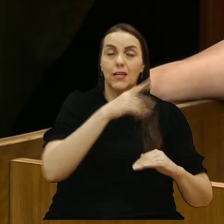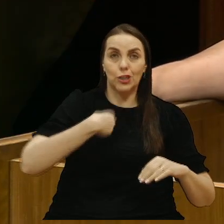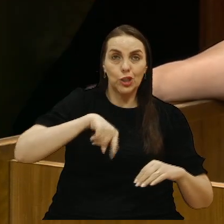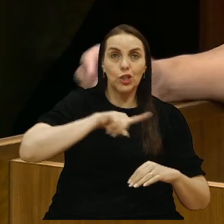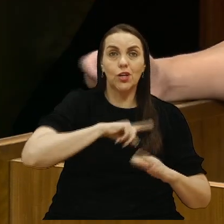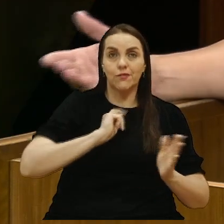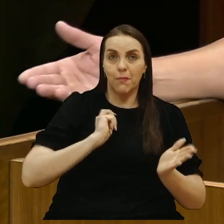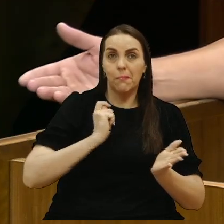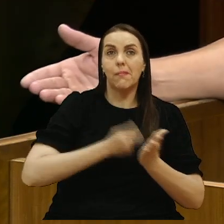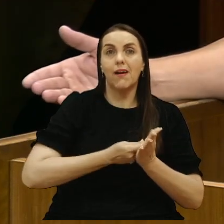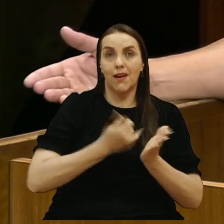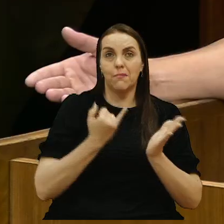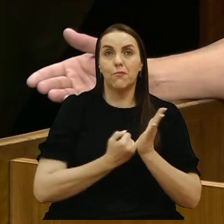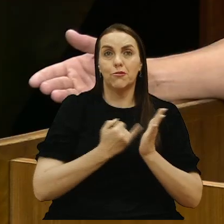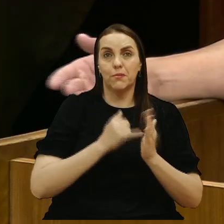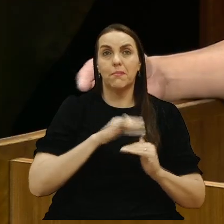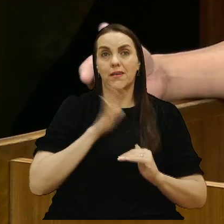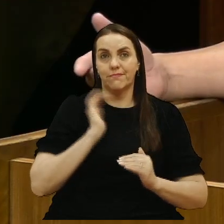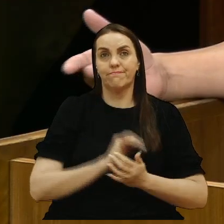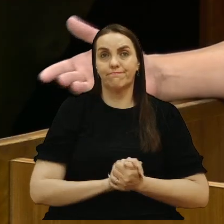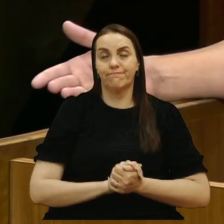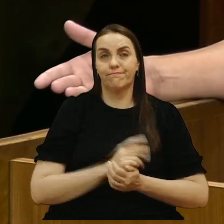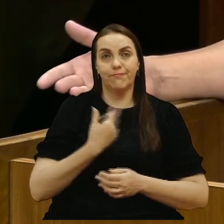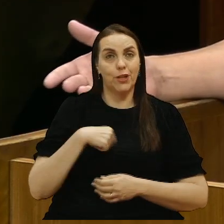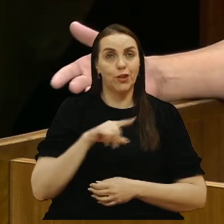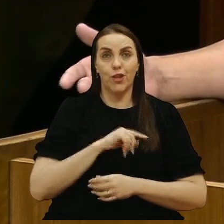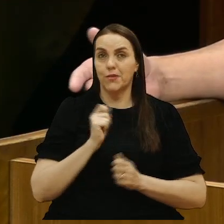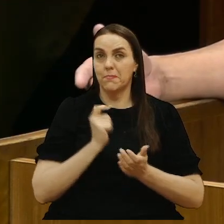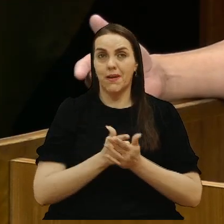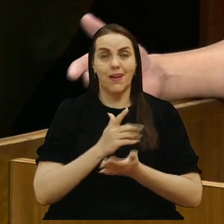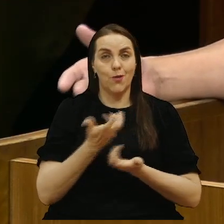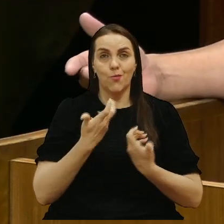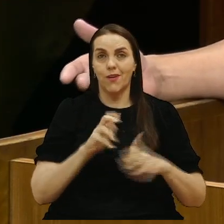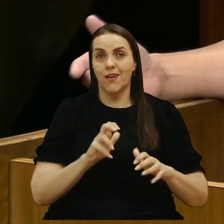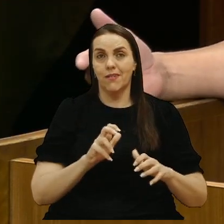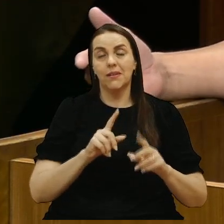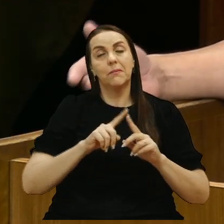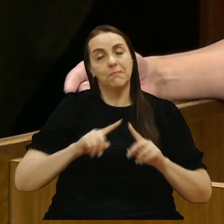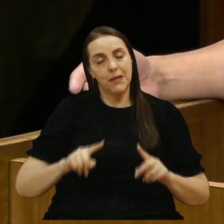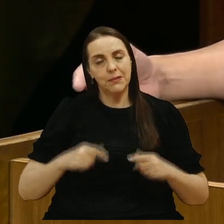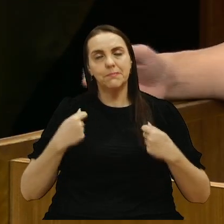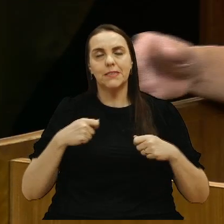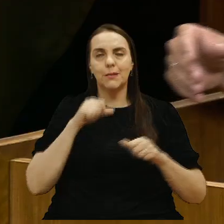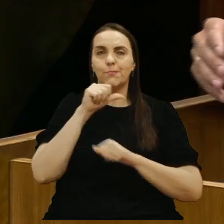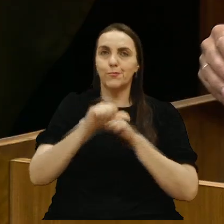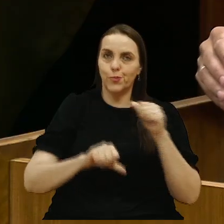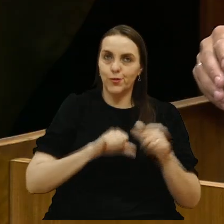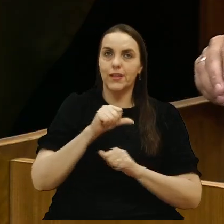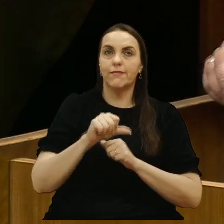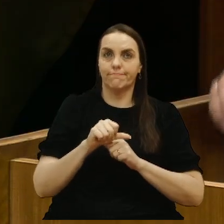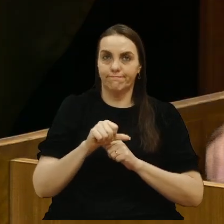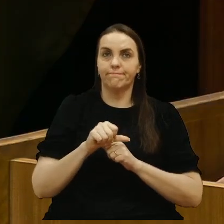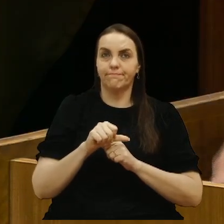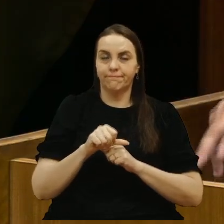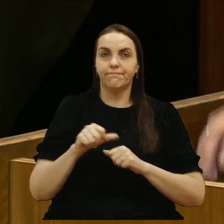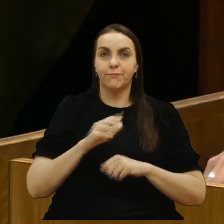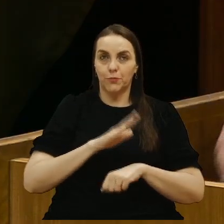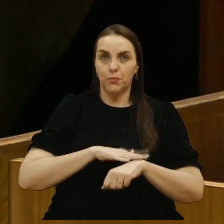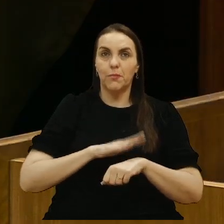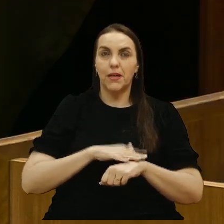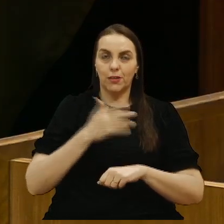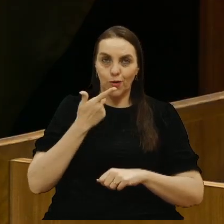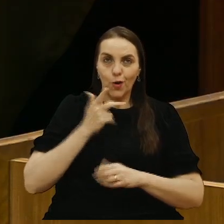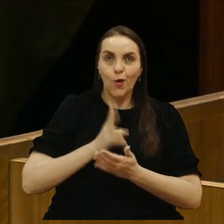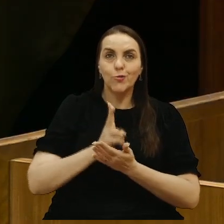pagar. A gente não quer mais pagar conta, mas para nós não pagar mais conta, tem que ser mudado. Enquanto a gente continuar